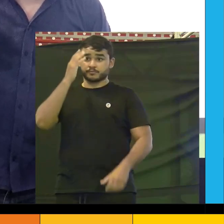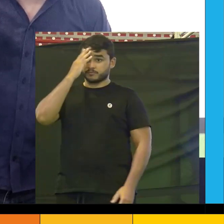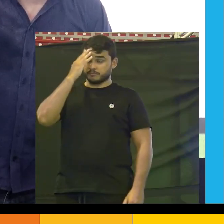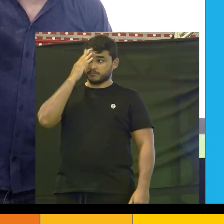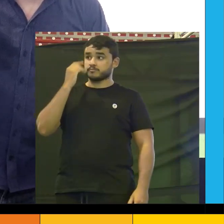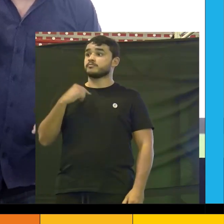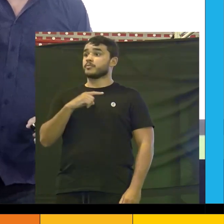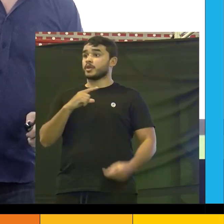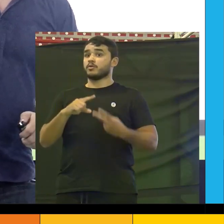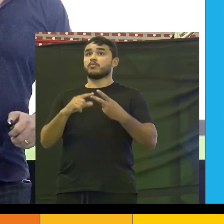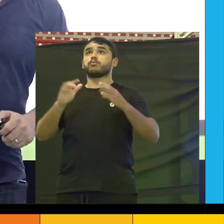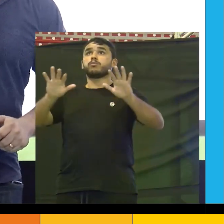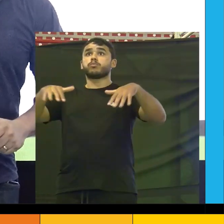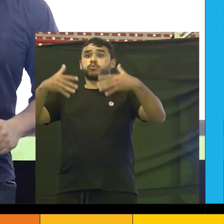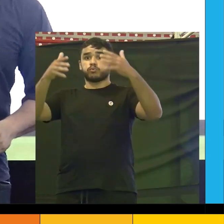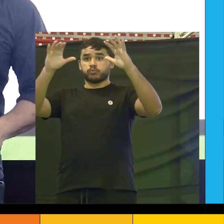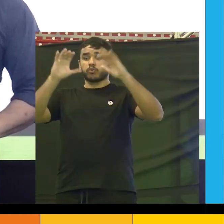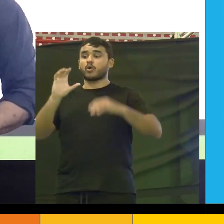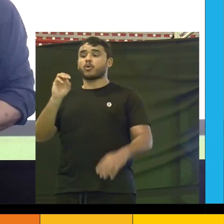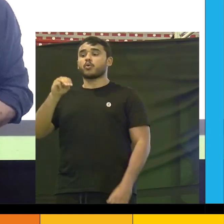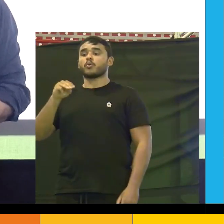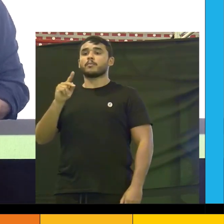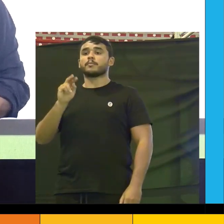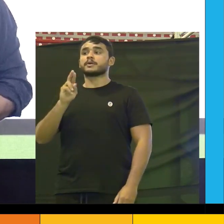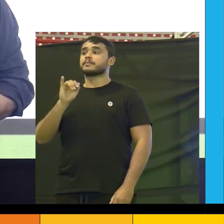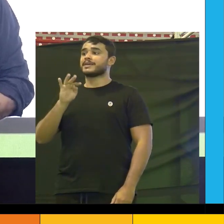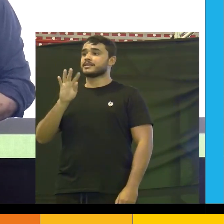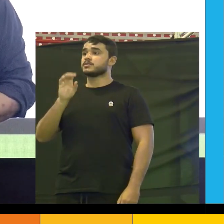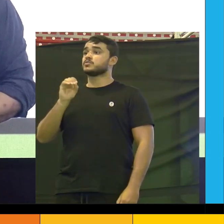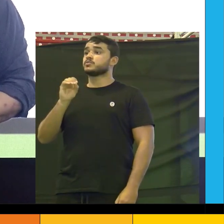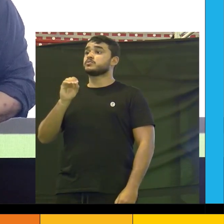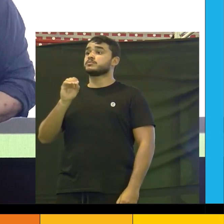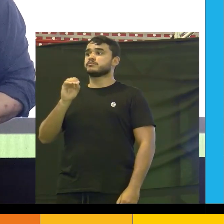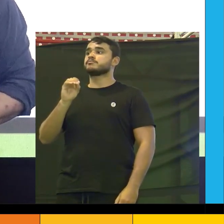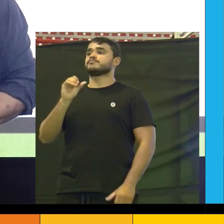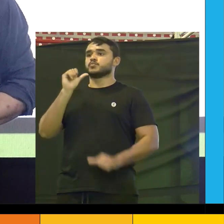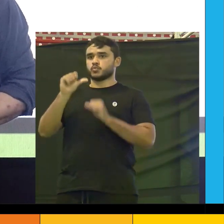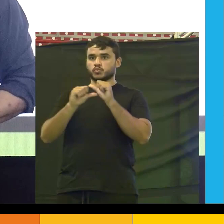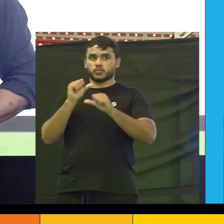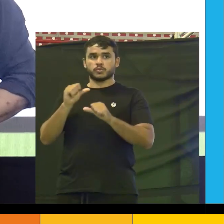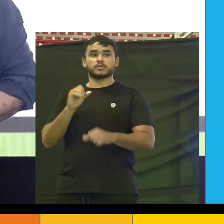onda alterado. Quem foi que o texto não citou?